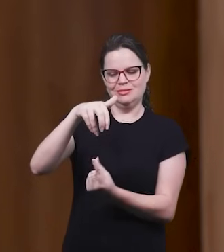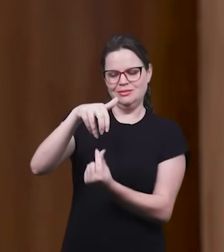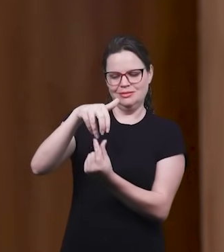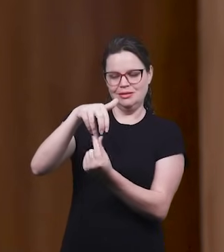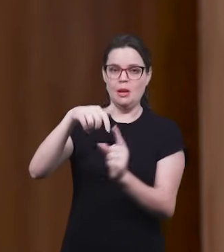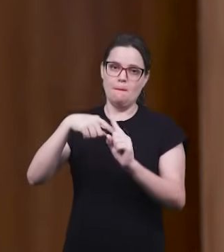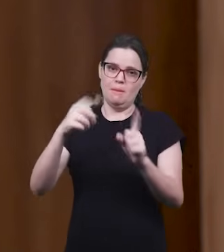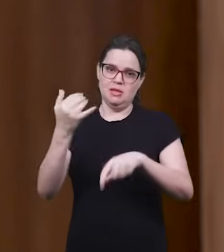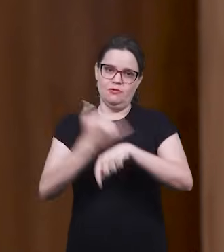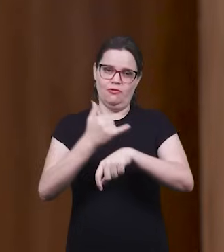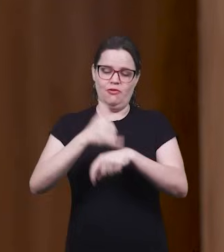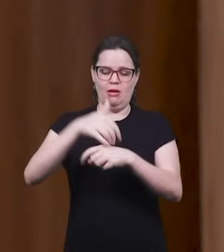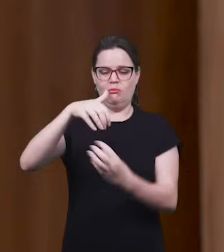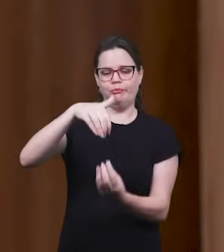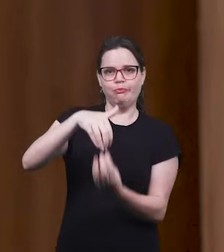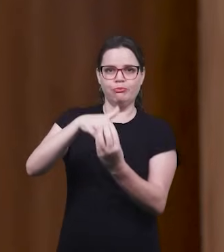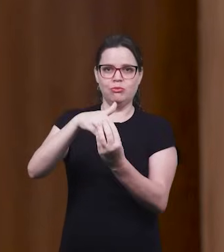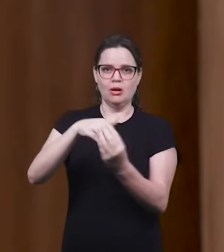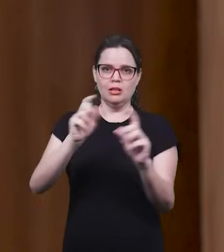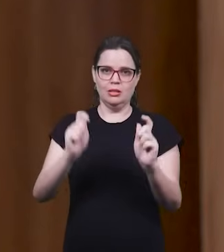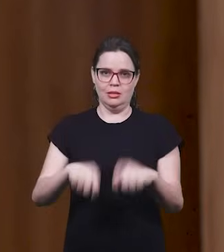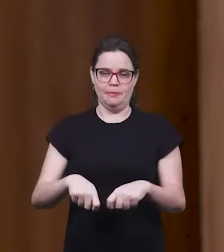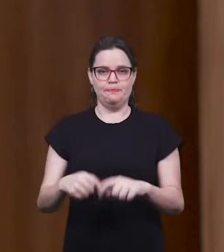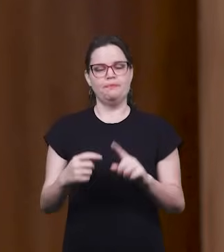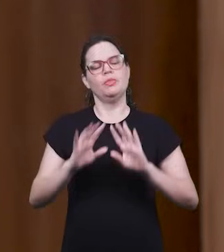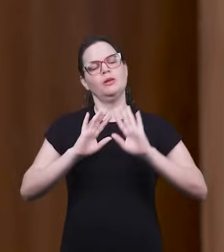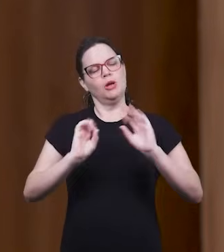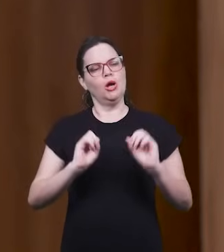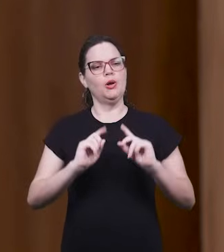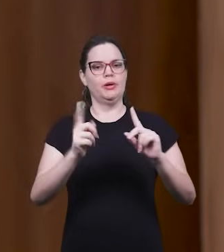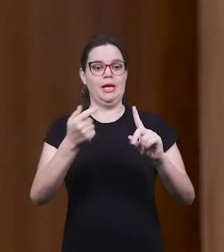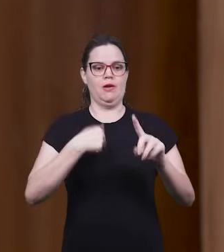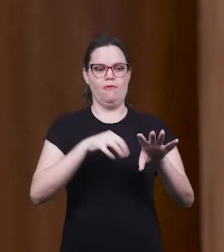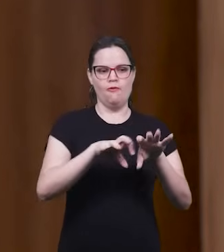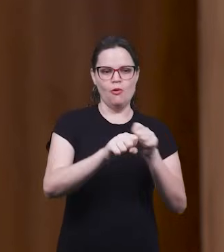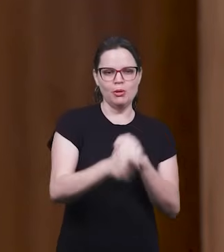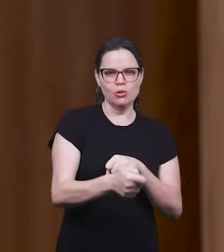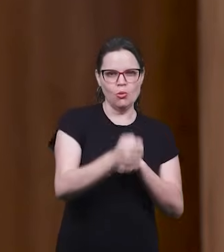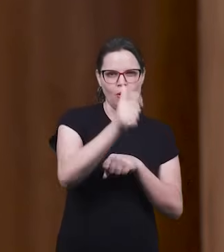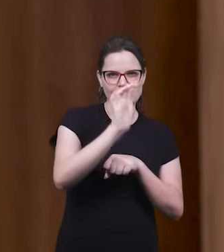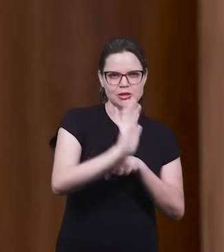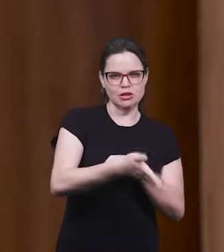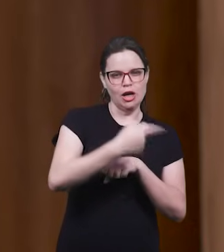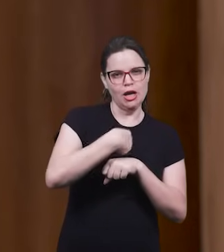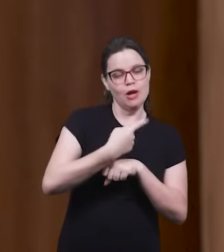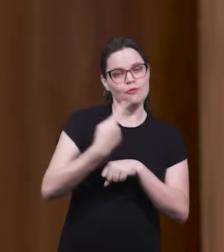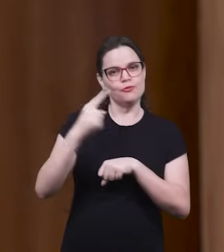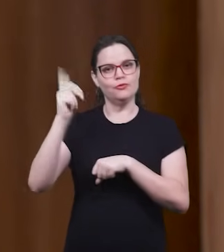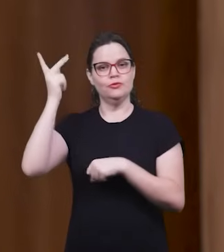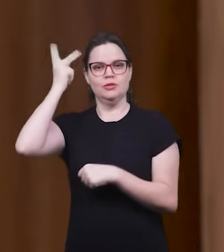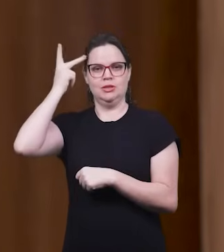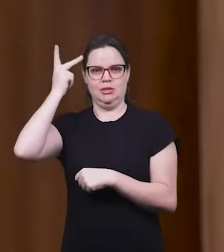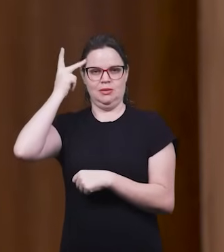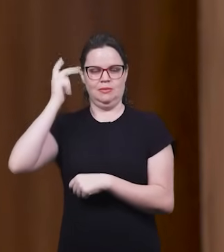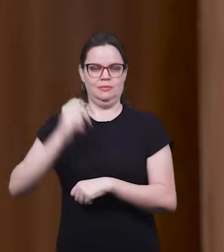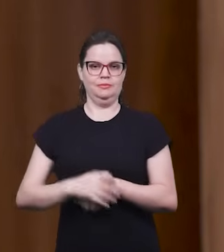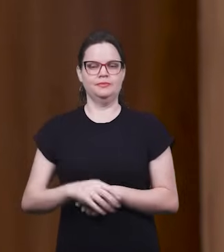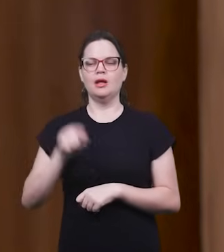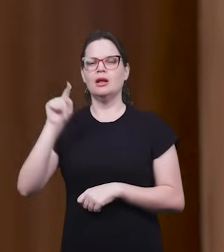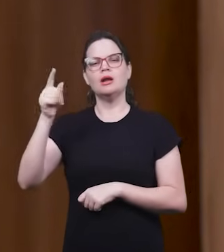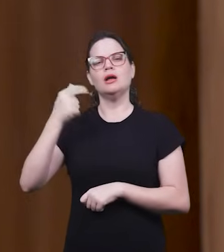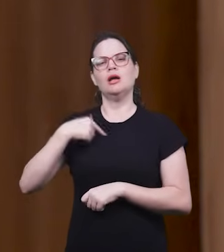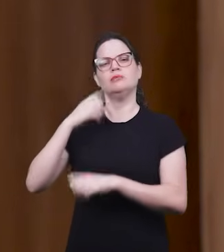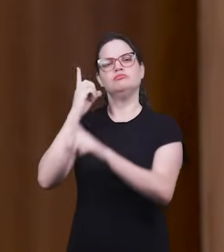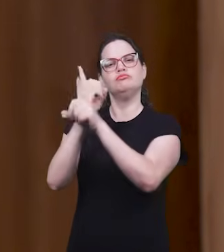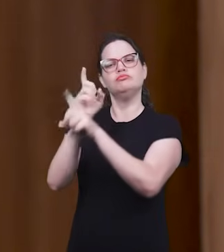Paulo. Eu estava me formando, eu fui para São Paulo. E lá, encontrei lá uma pessoa